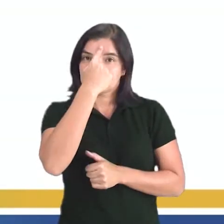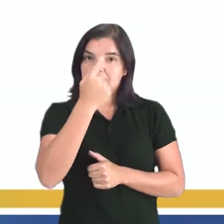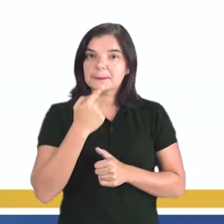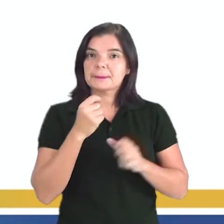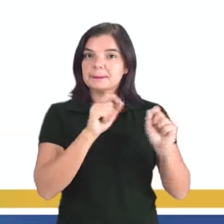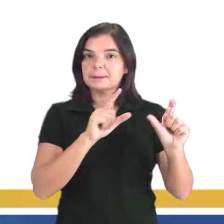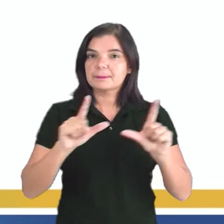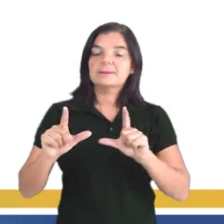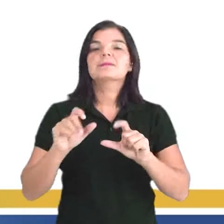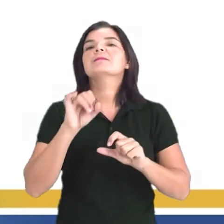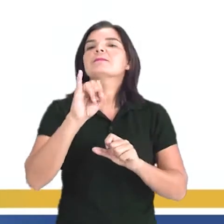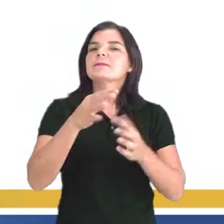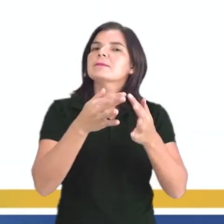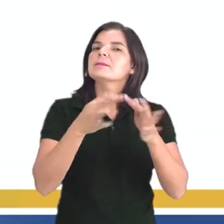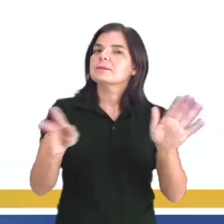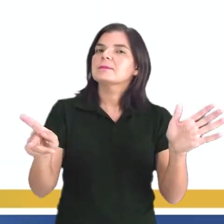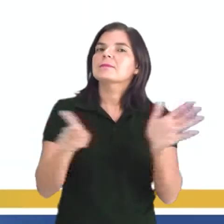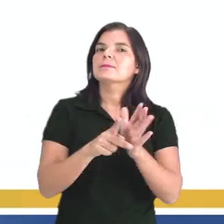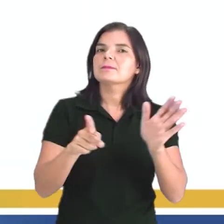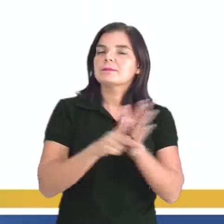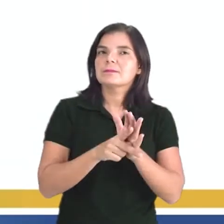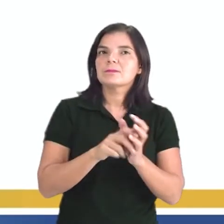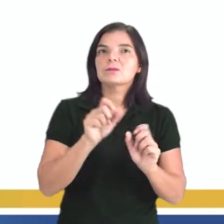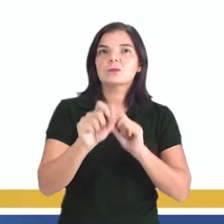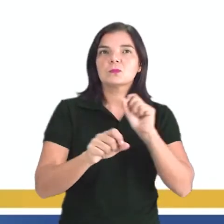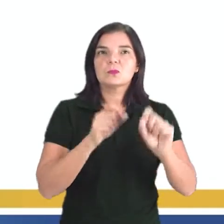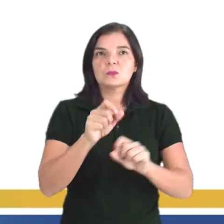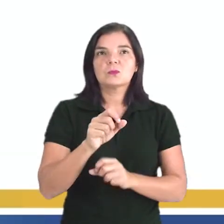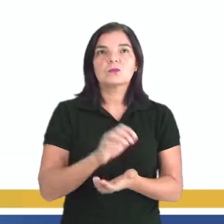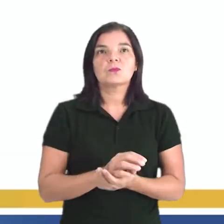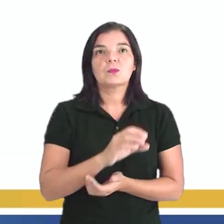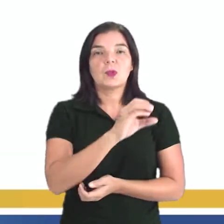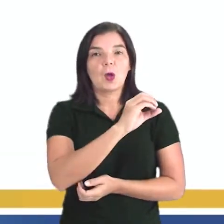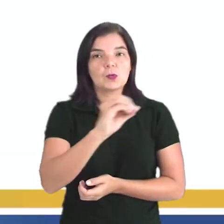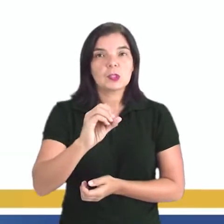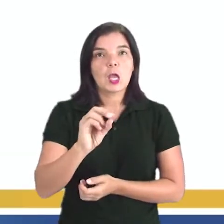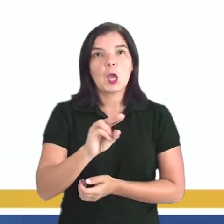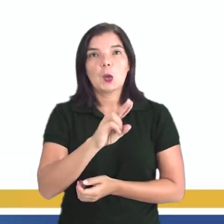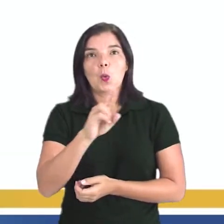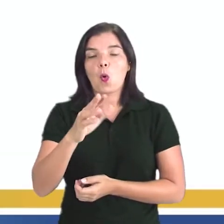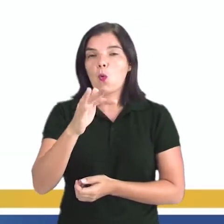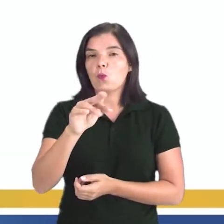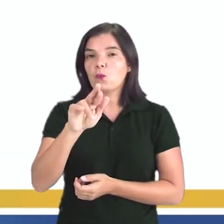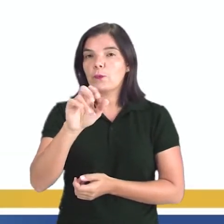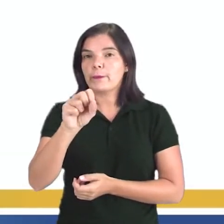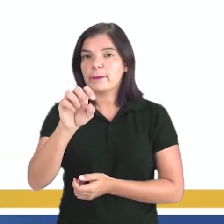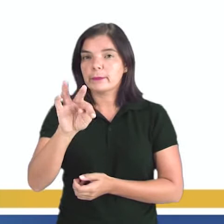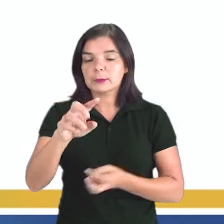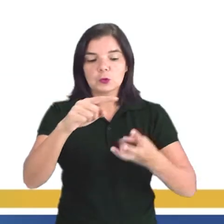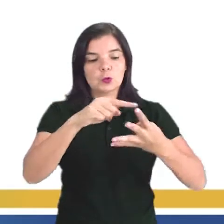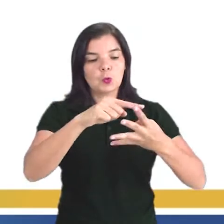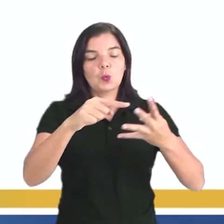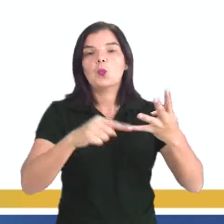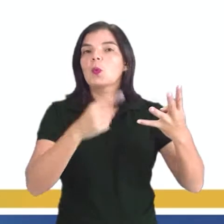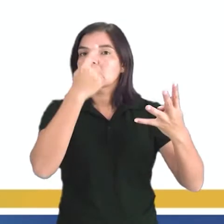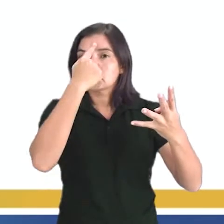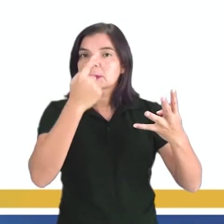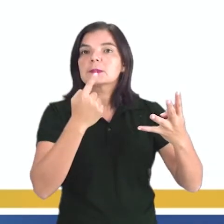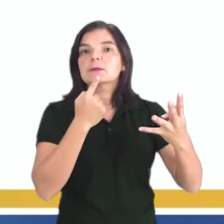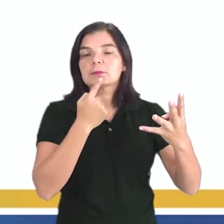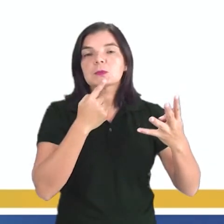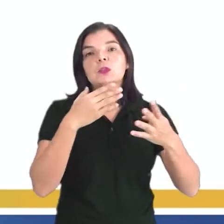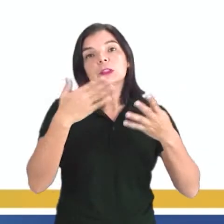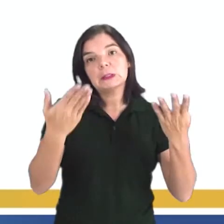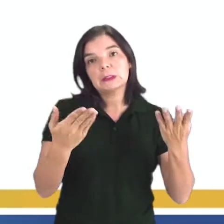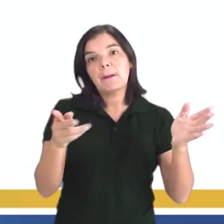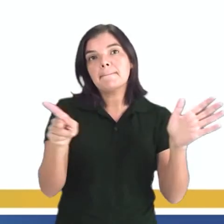e especifique se as frases pertencem ao zero ou first conditional. Então, nós temos aí 4 imagens. Vocês têm que dizer